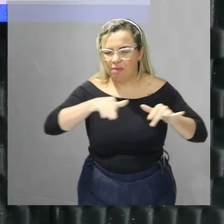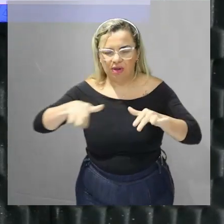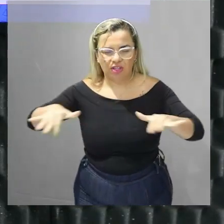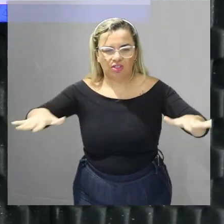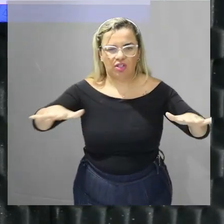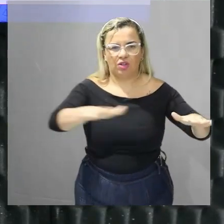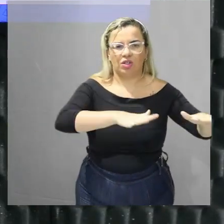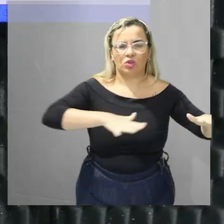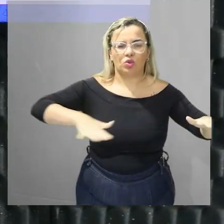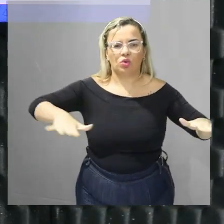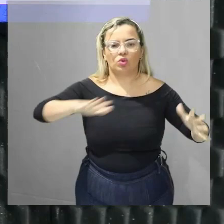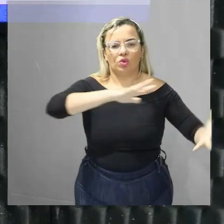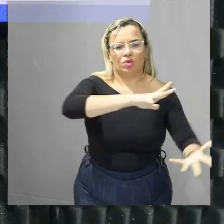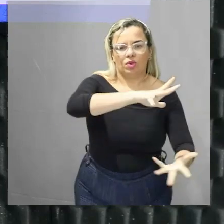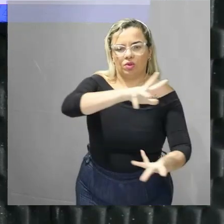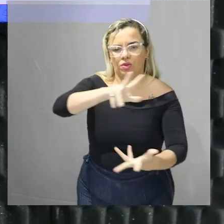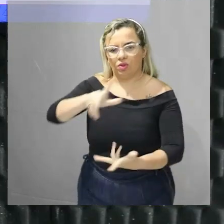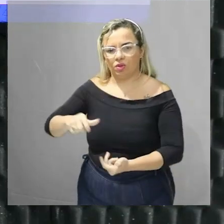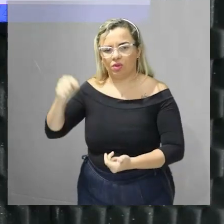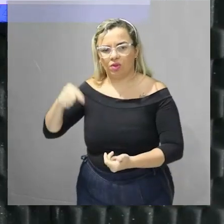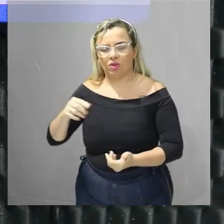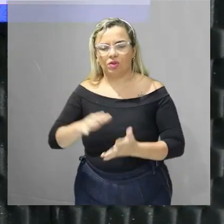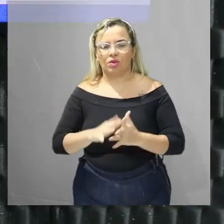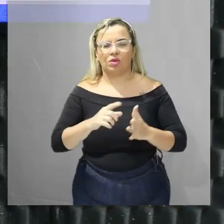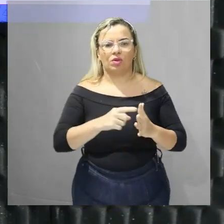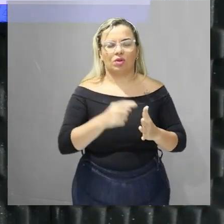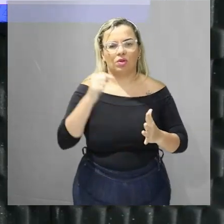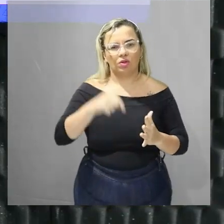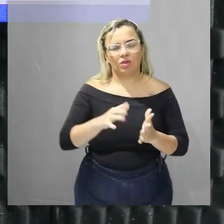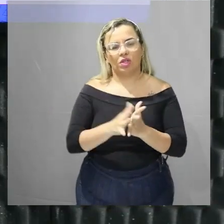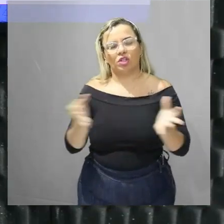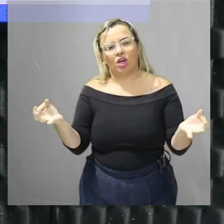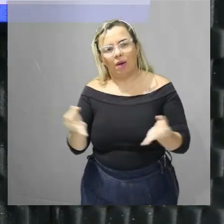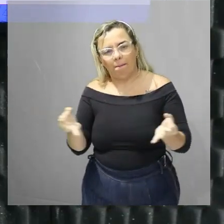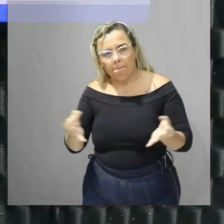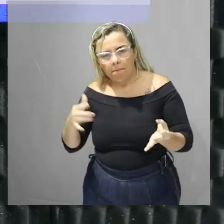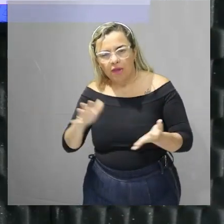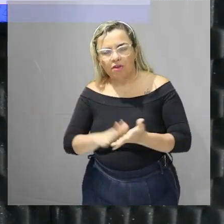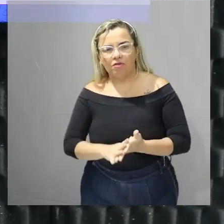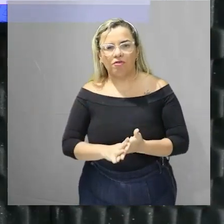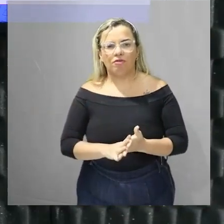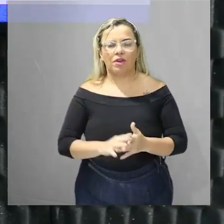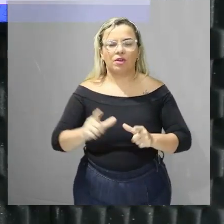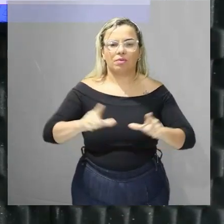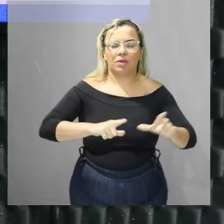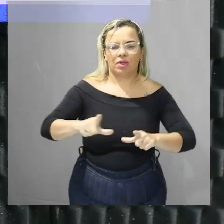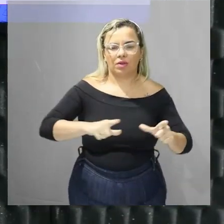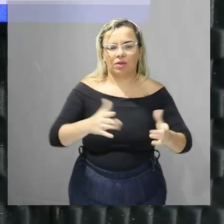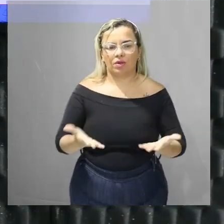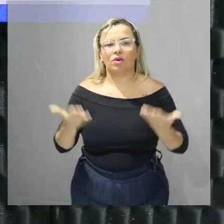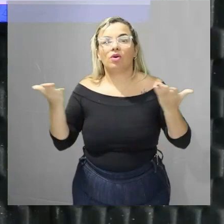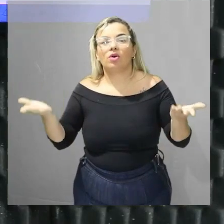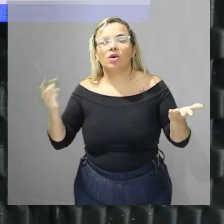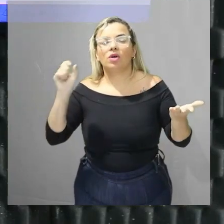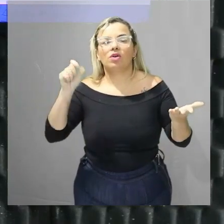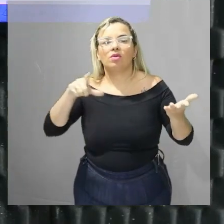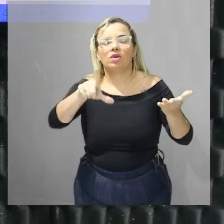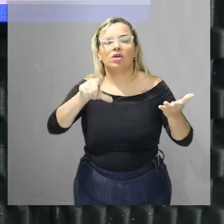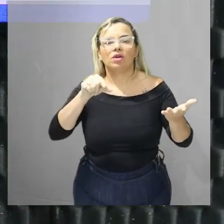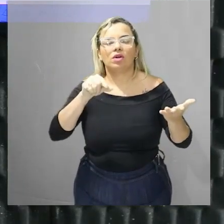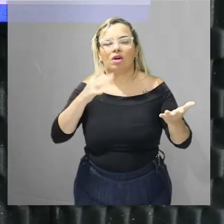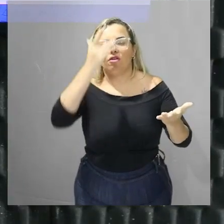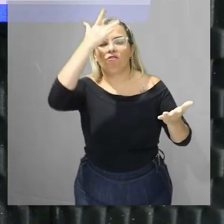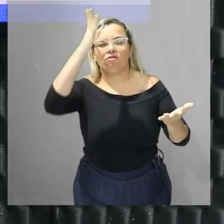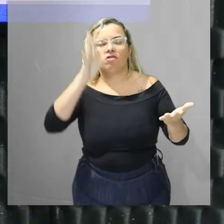principalmente planejamento deveria ser o de azeitar a máquina. Então, o que vai marcar esse texto? Agora fica fácil da gente responder, não